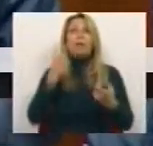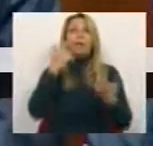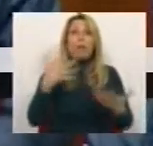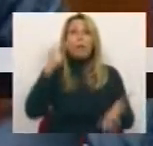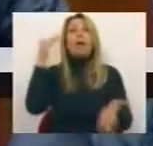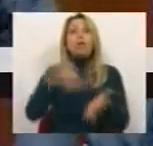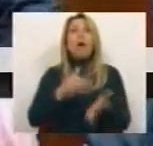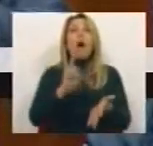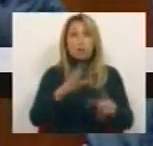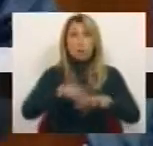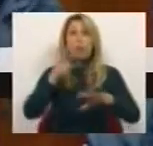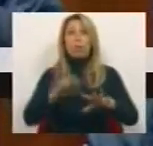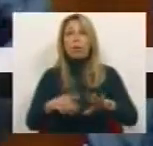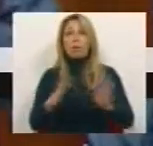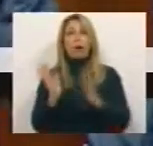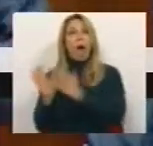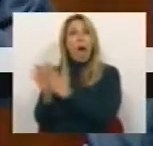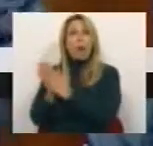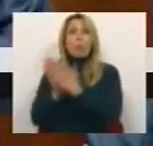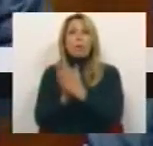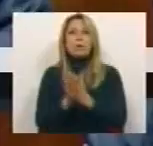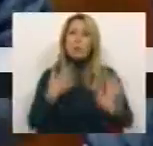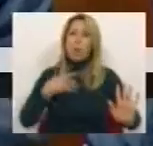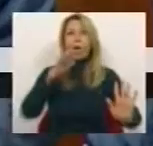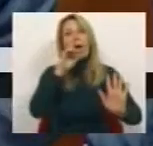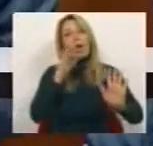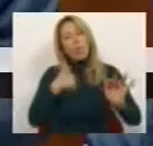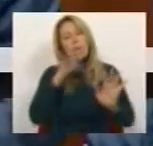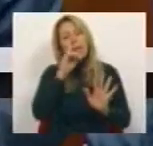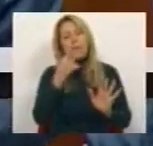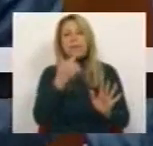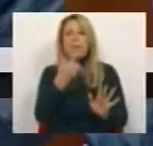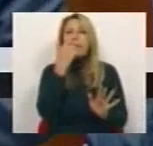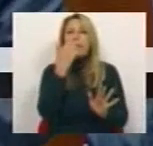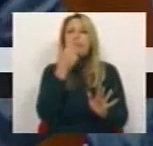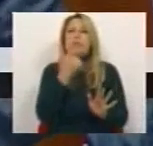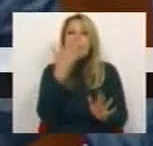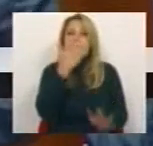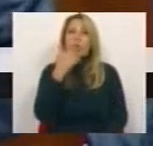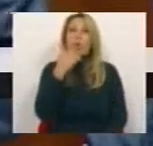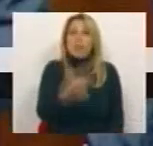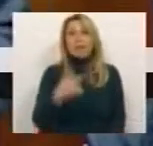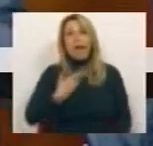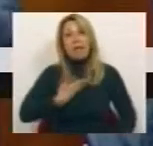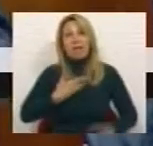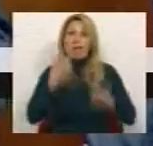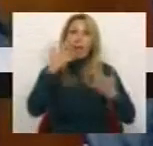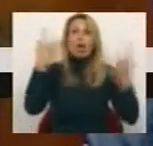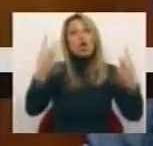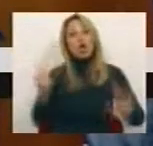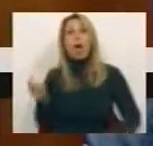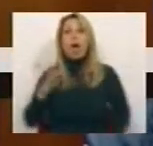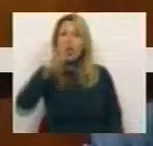exclusivamente da acumulação, e mentiria se dissesse que era só no governo anterior, mas da acumulação de um passivo em que ninguém